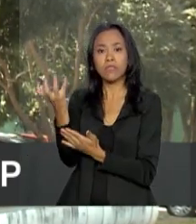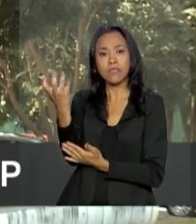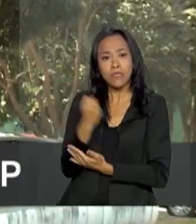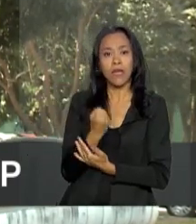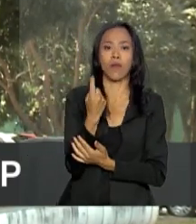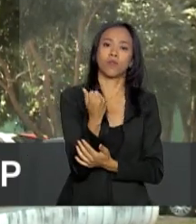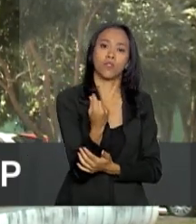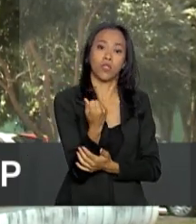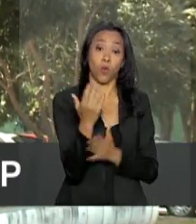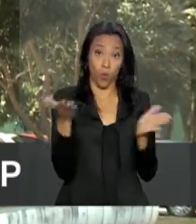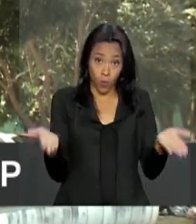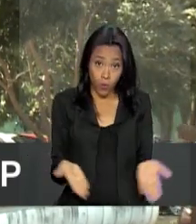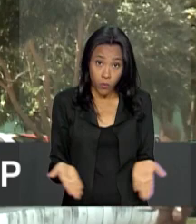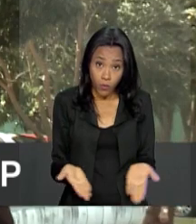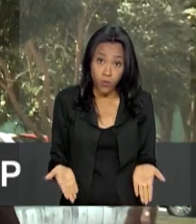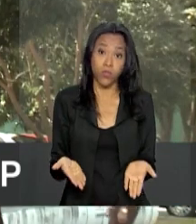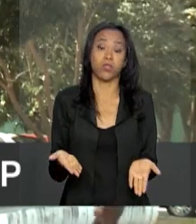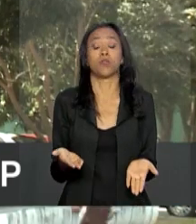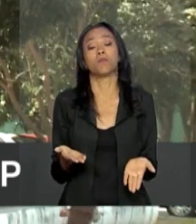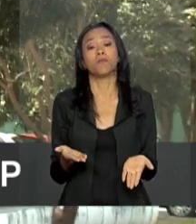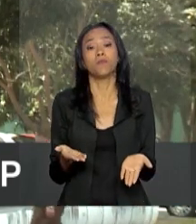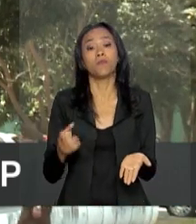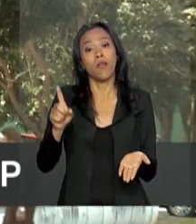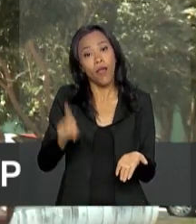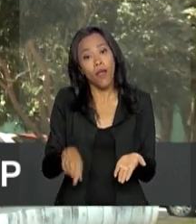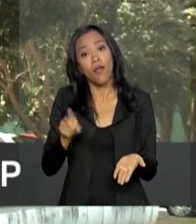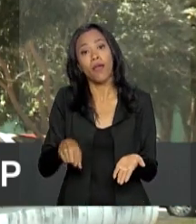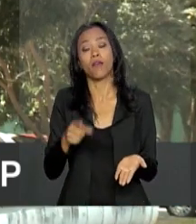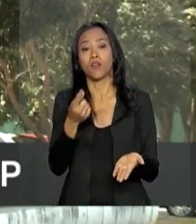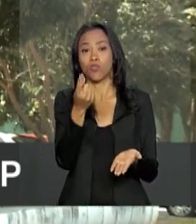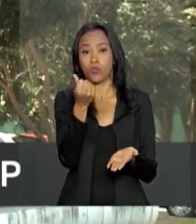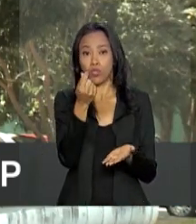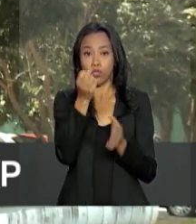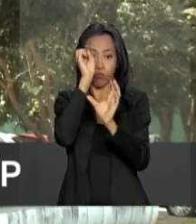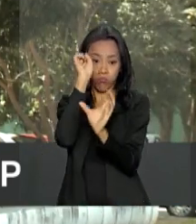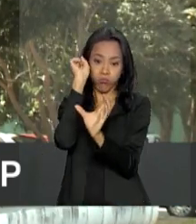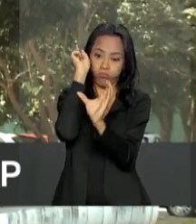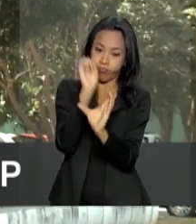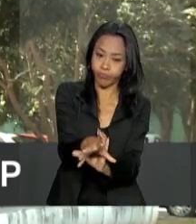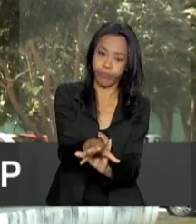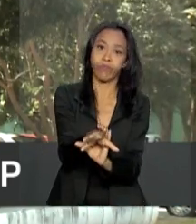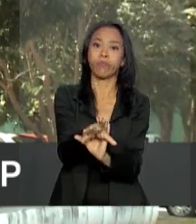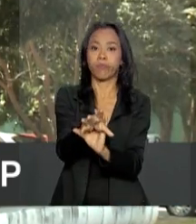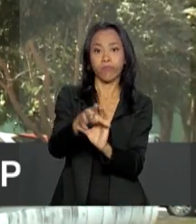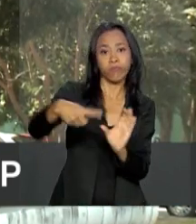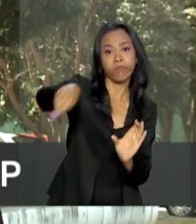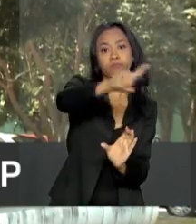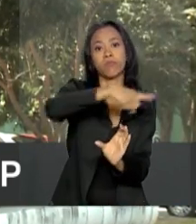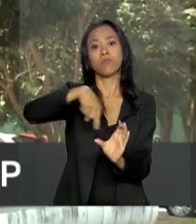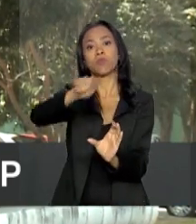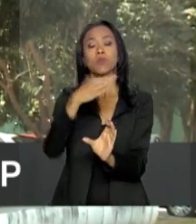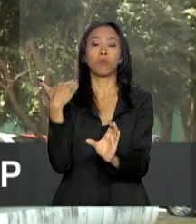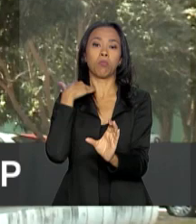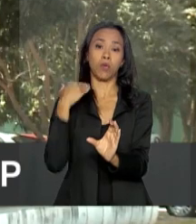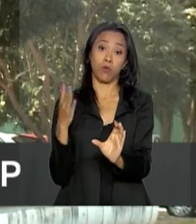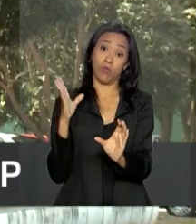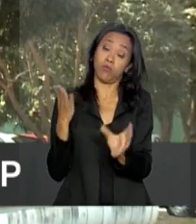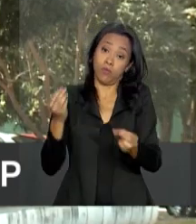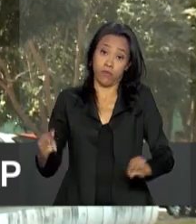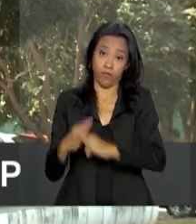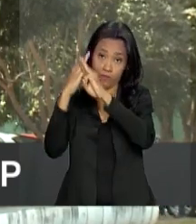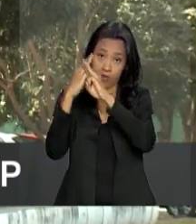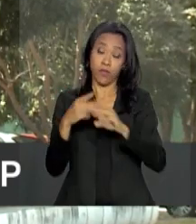partir de hoje as cotas vão ser creditados nas contas dos correntistas da caixa econômica federal